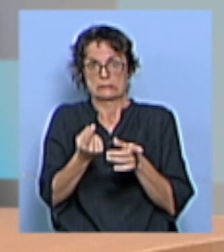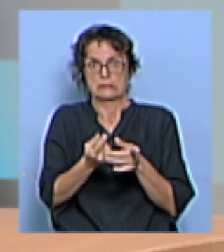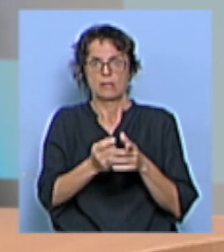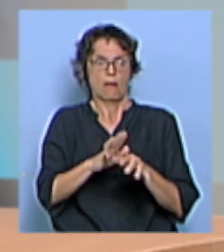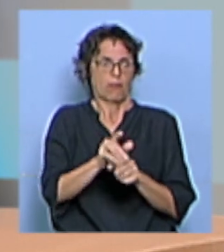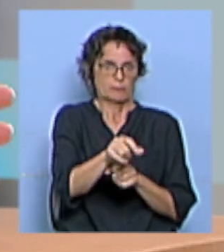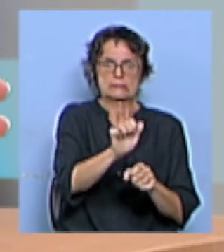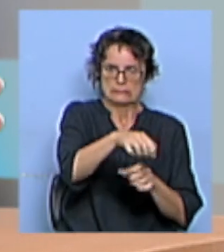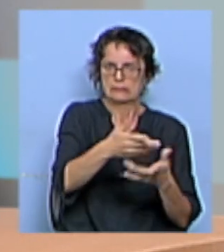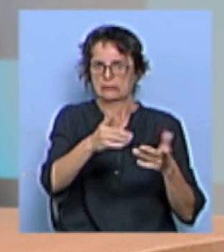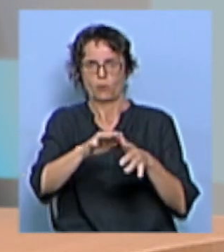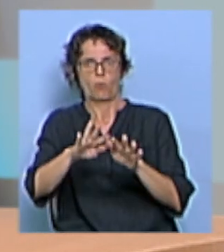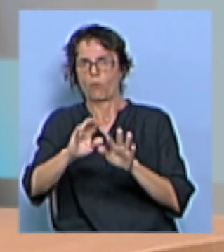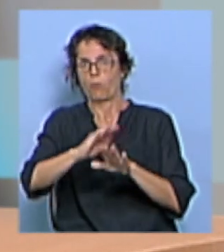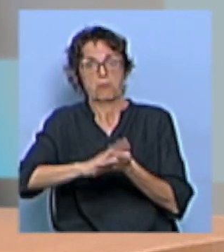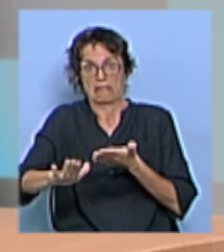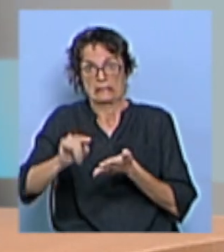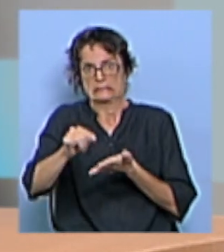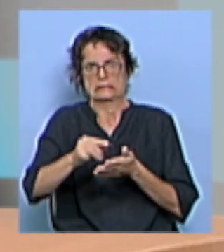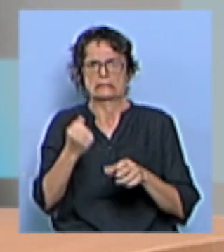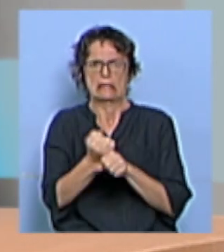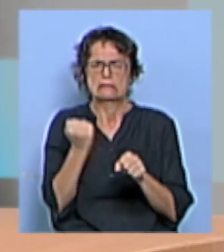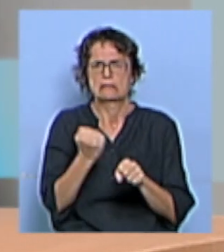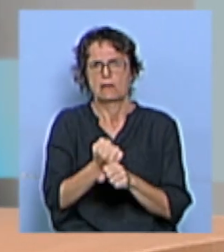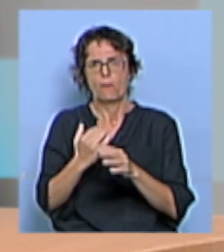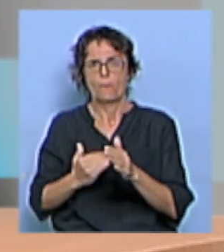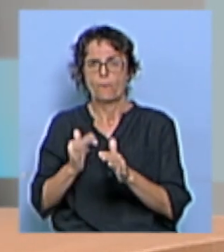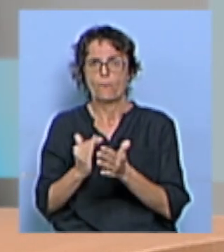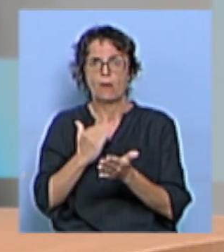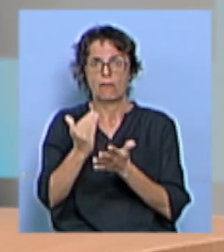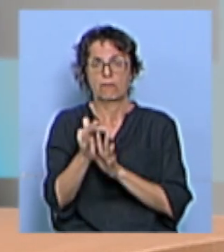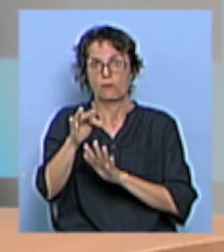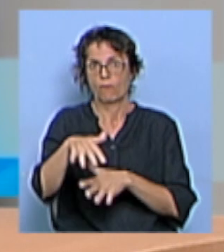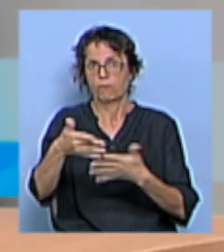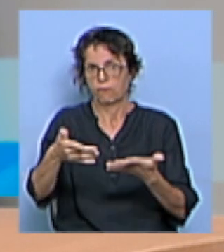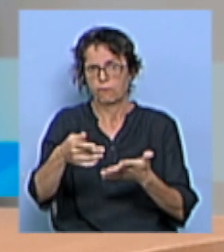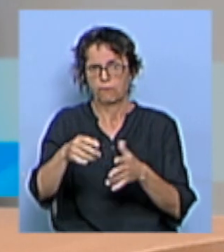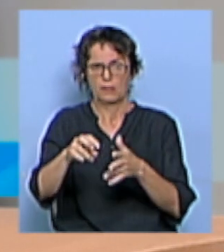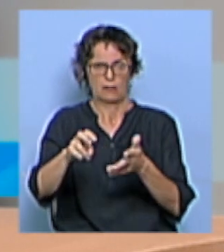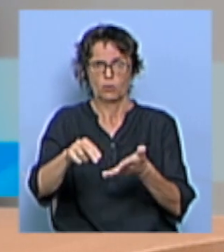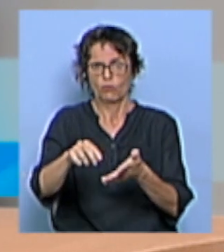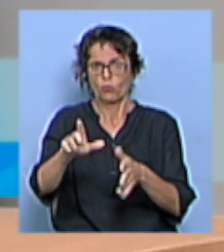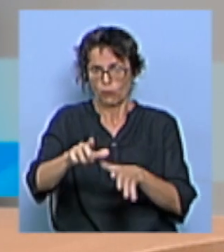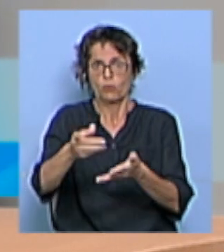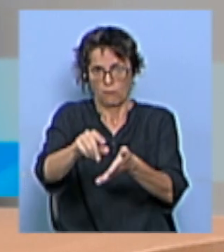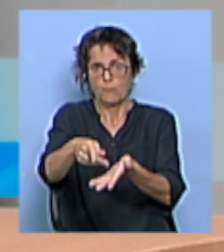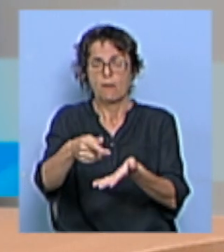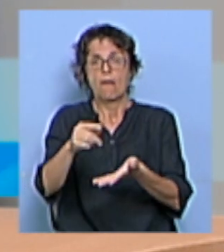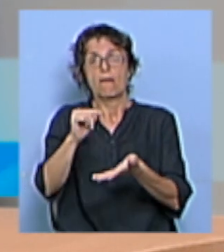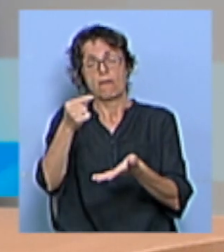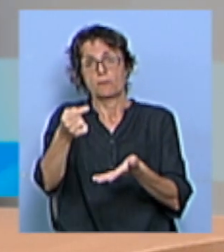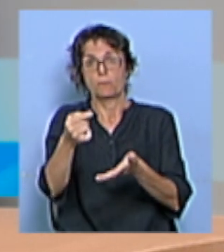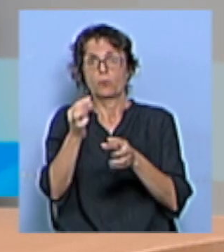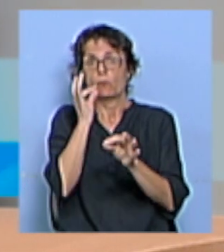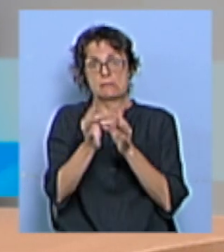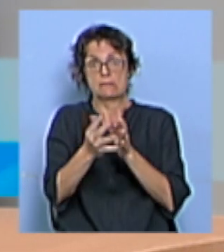fim de julho, exames, isto, aquilo, aquilo outro, e depois no princípio de setembro já há aulas. Portanto, isto... Antes